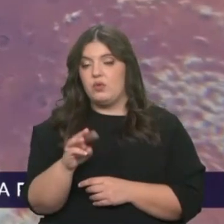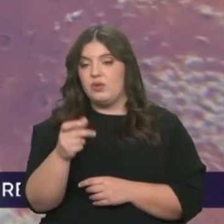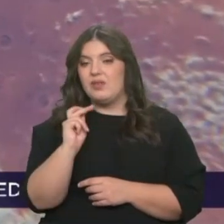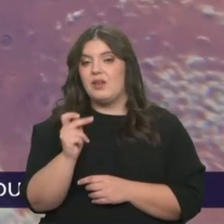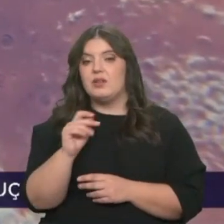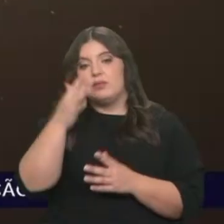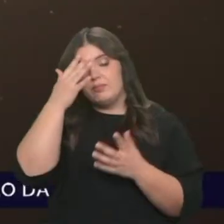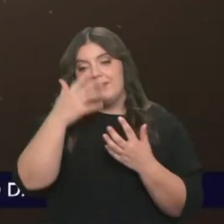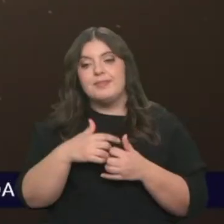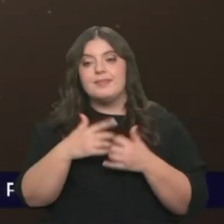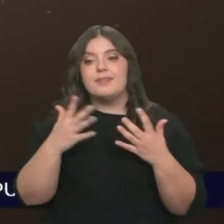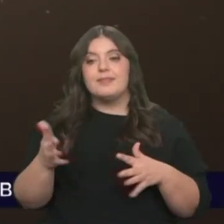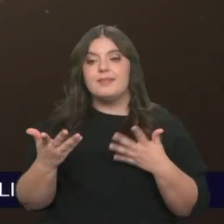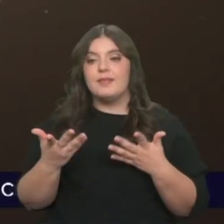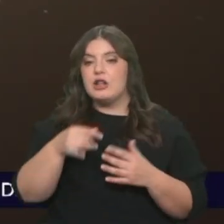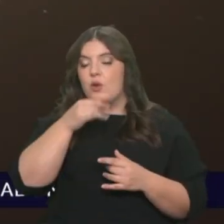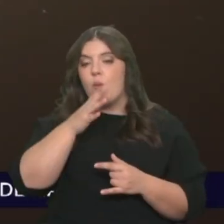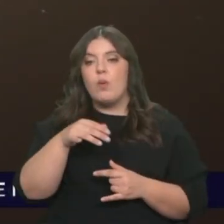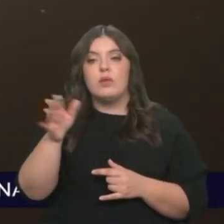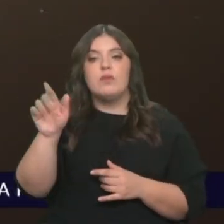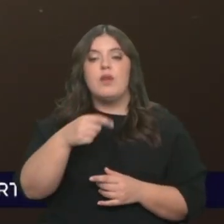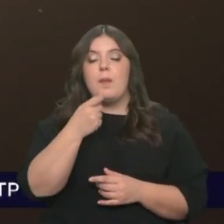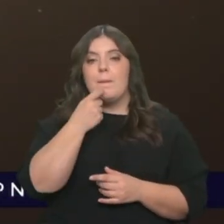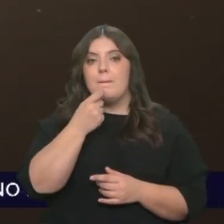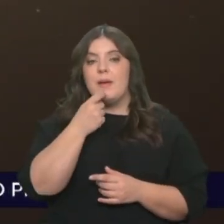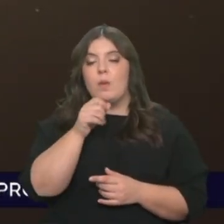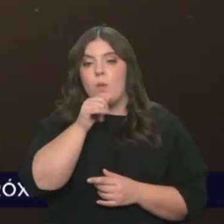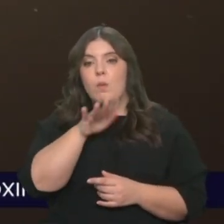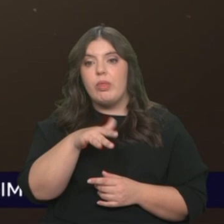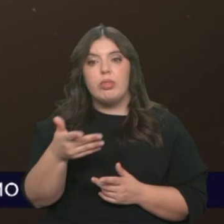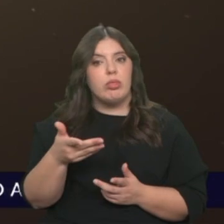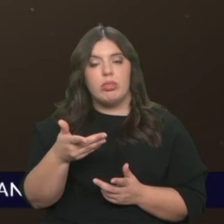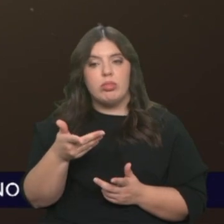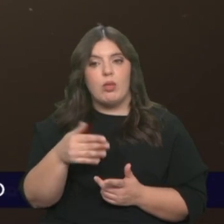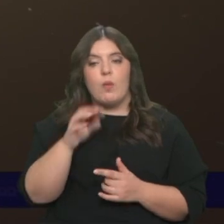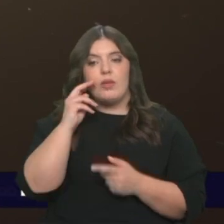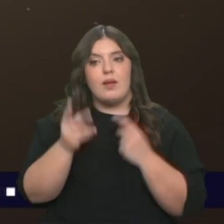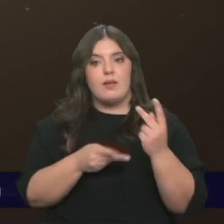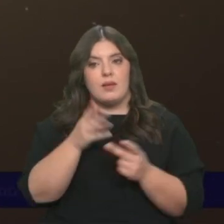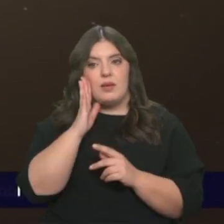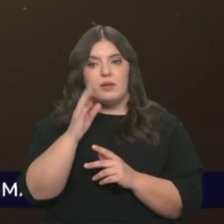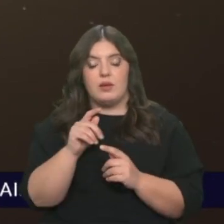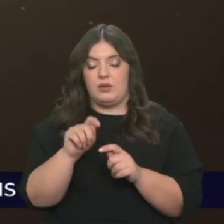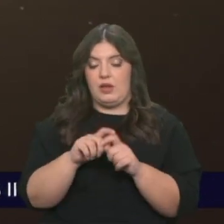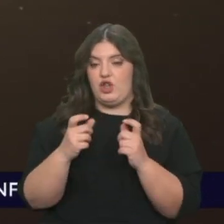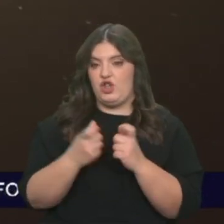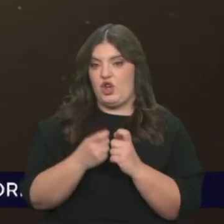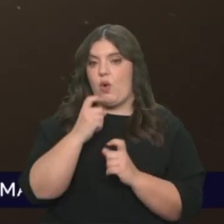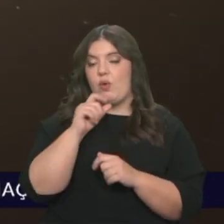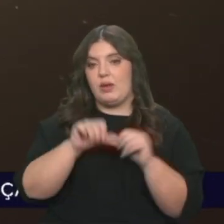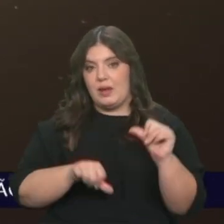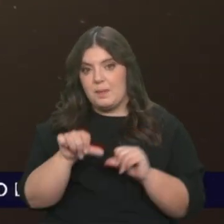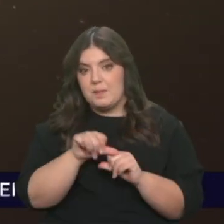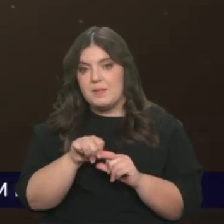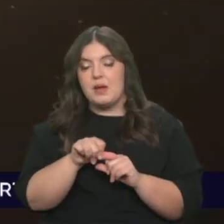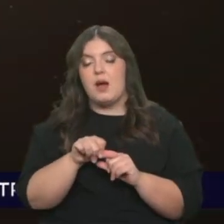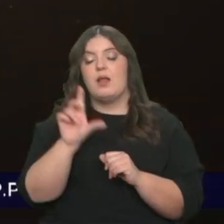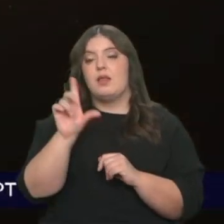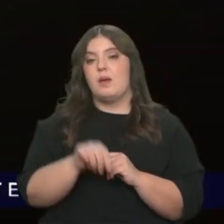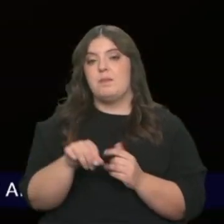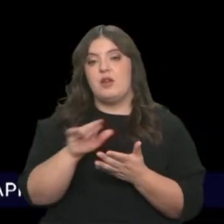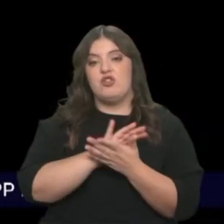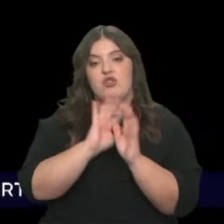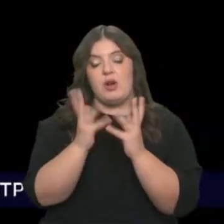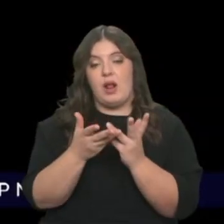o enigma? É de onde é que veio este meteorito. É que os cientistas, quando tentam analisar a geoquímica desta rocha com a geoquímica geral da superfície de